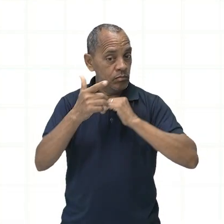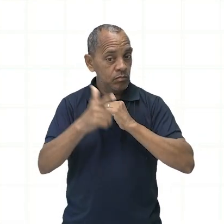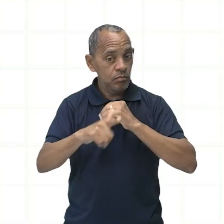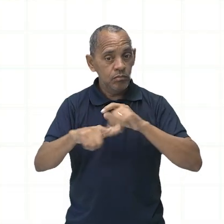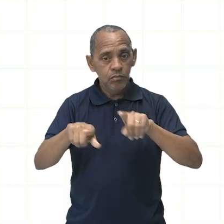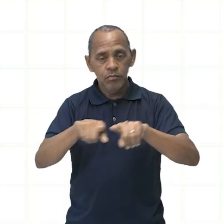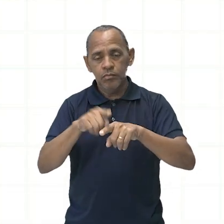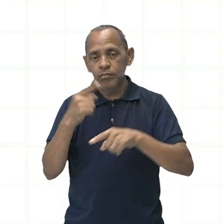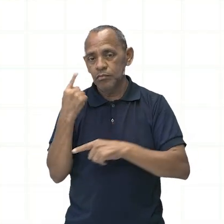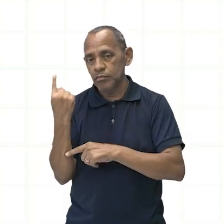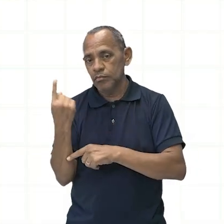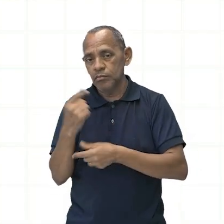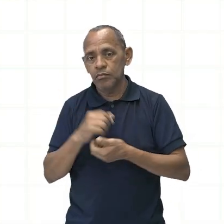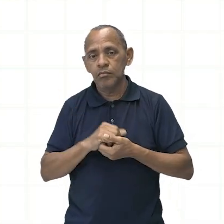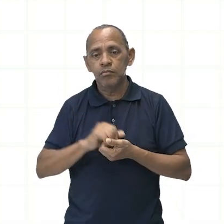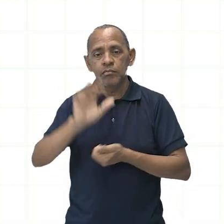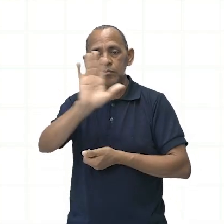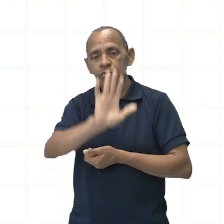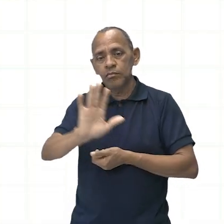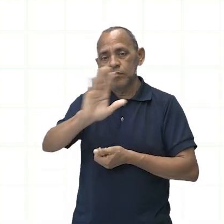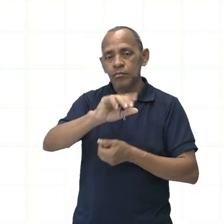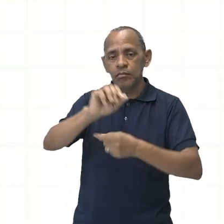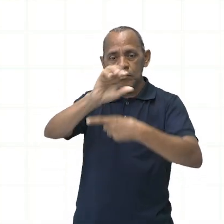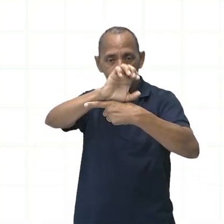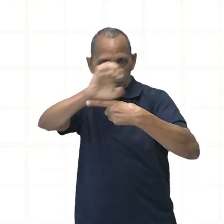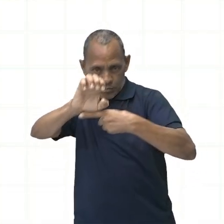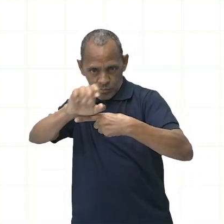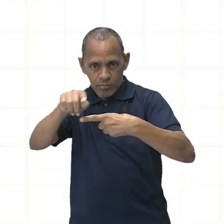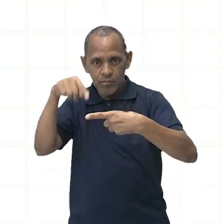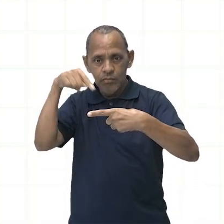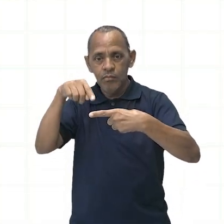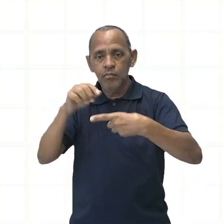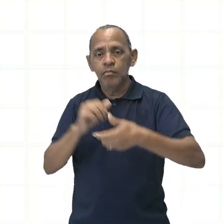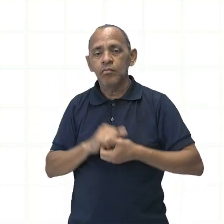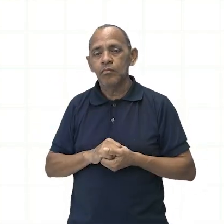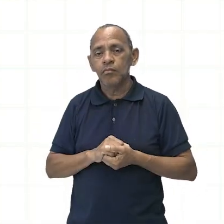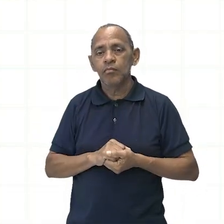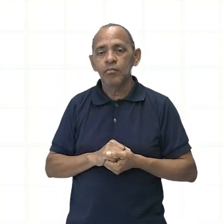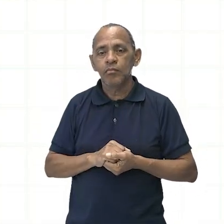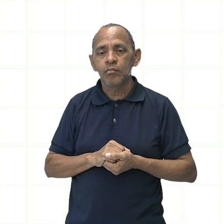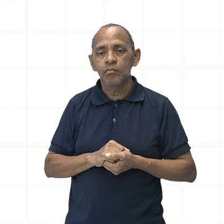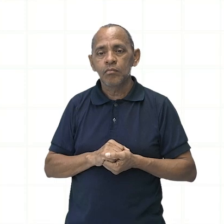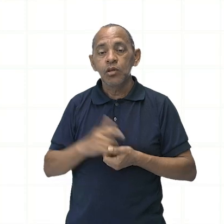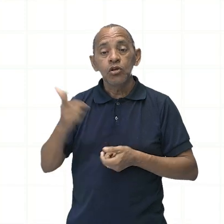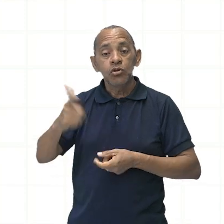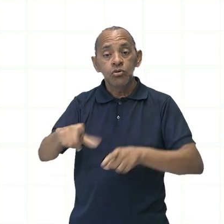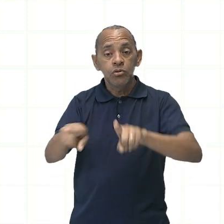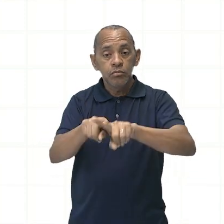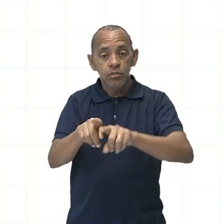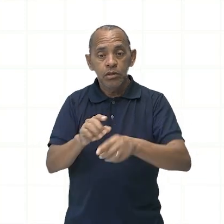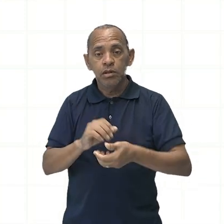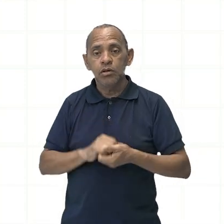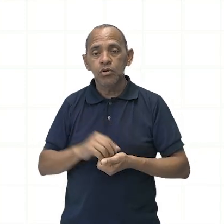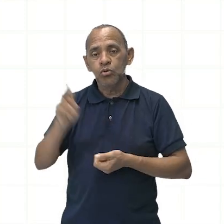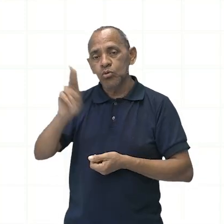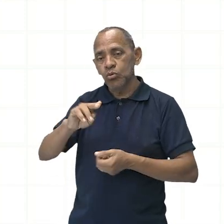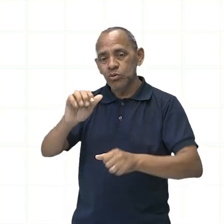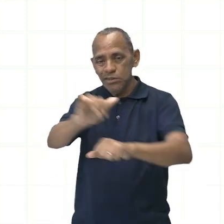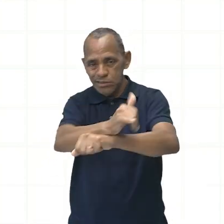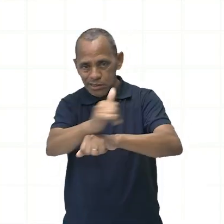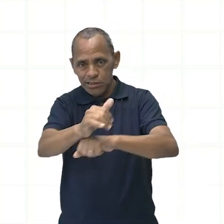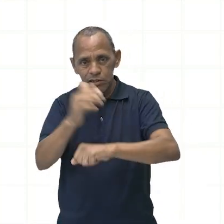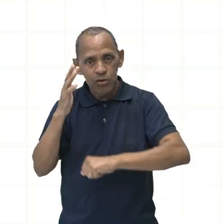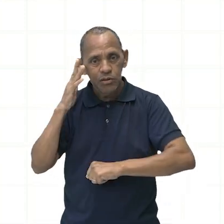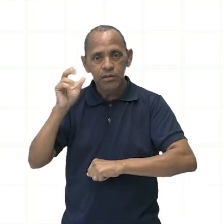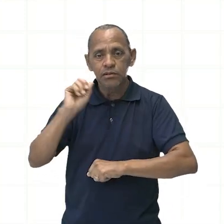novamente aqui na região equatorial, formando a placa metafásica novamente. E o que vai